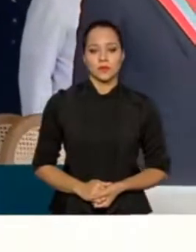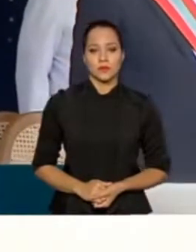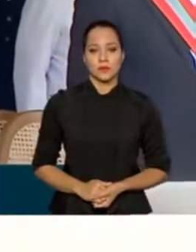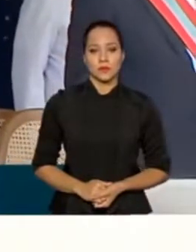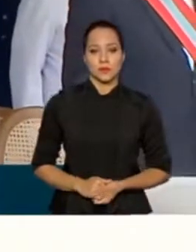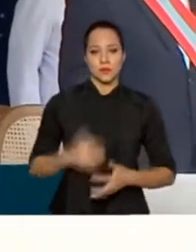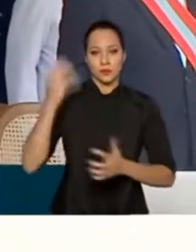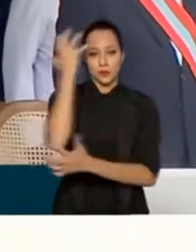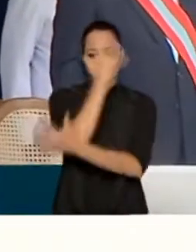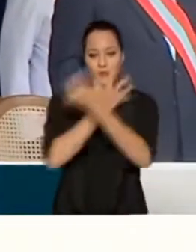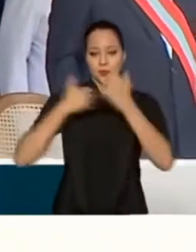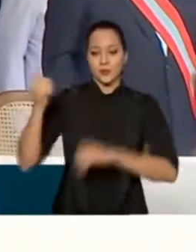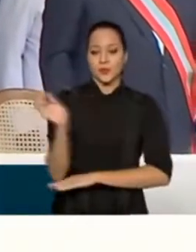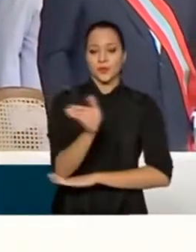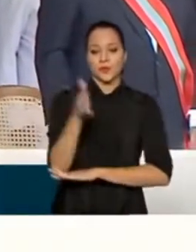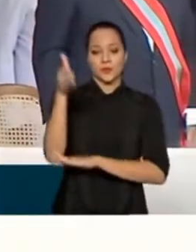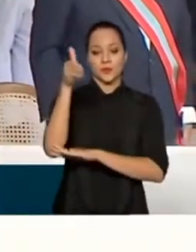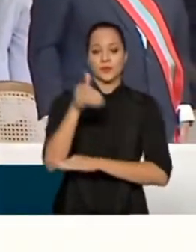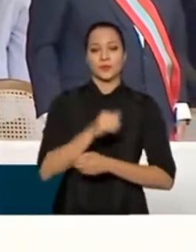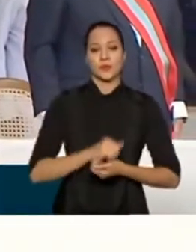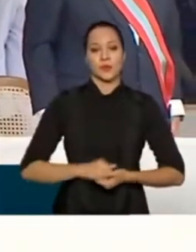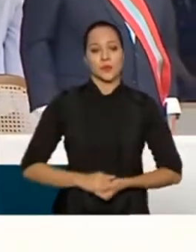Canto do Hino Nacional.